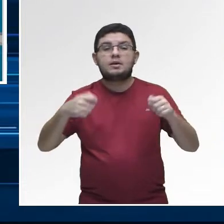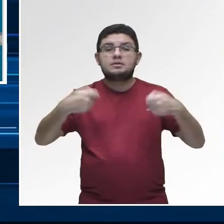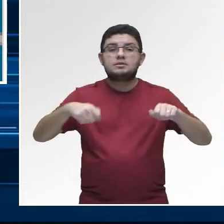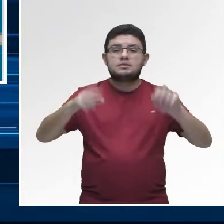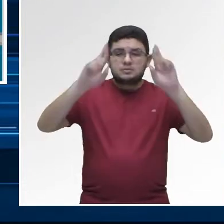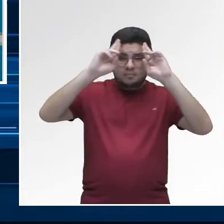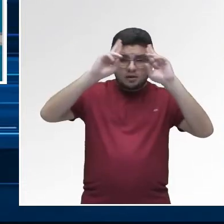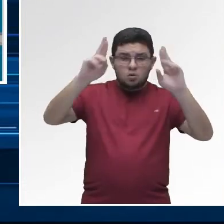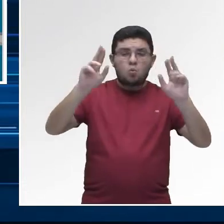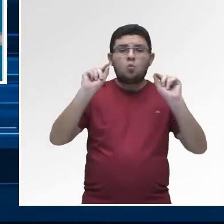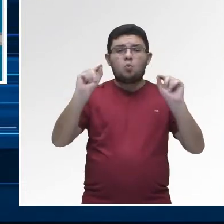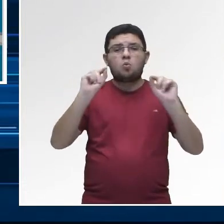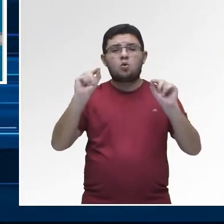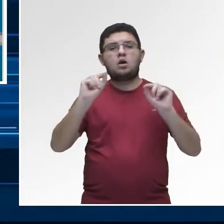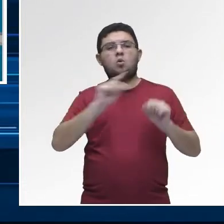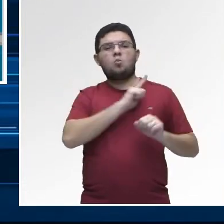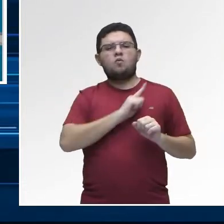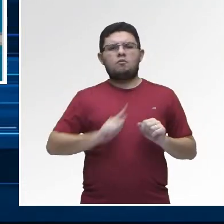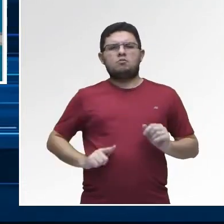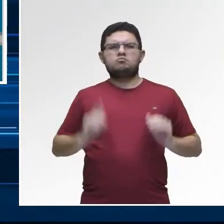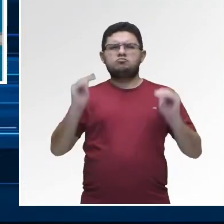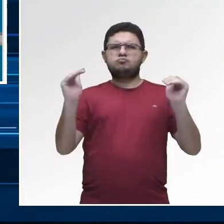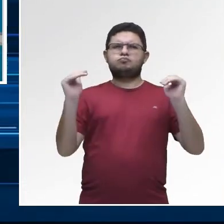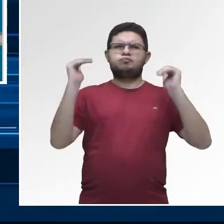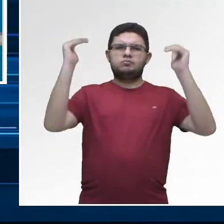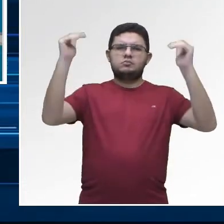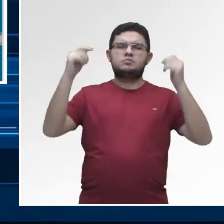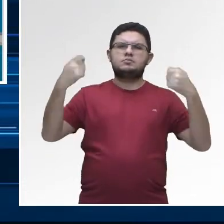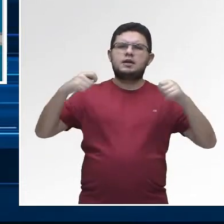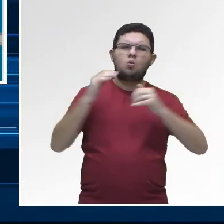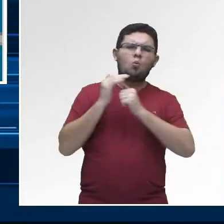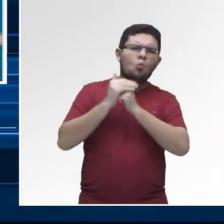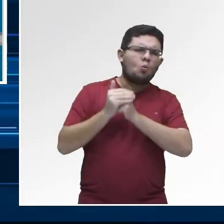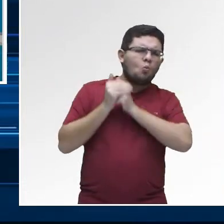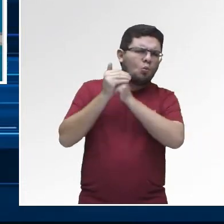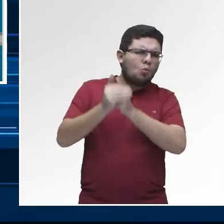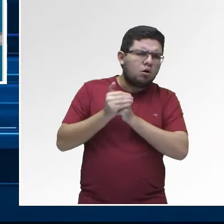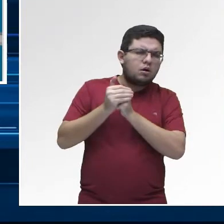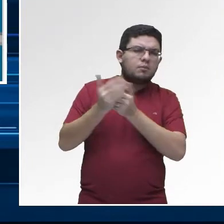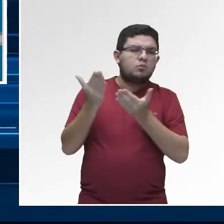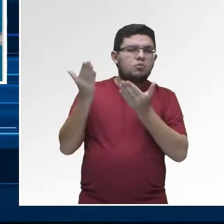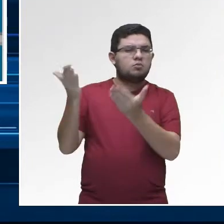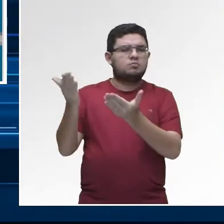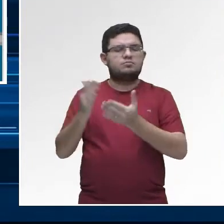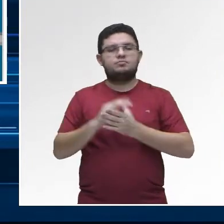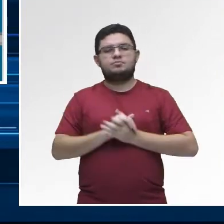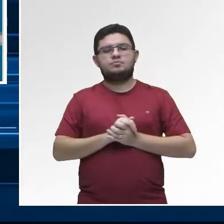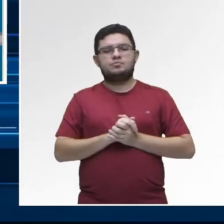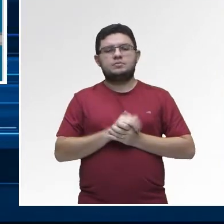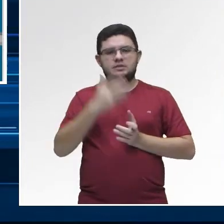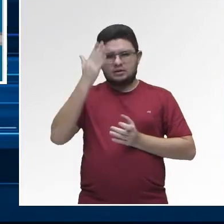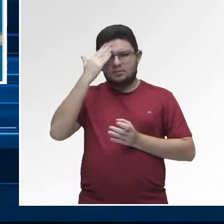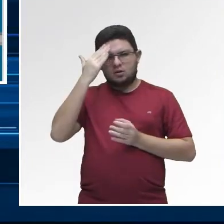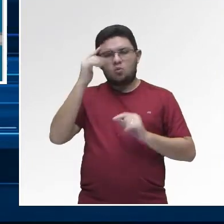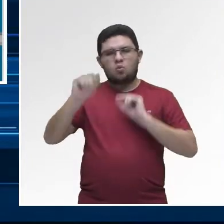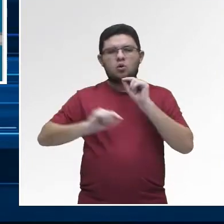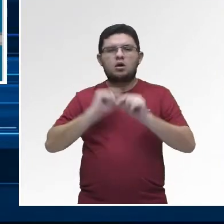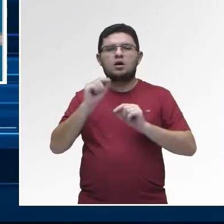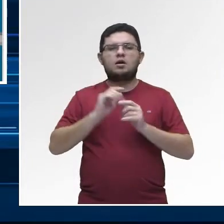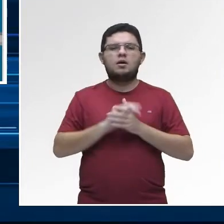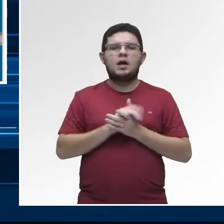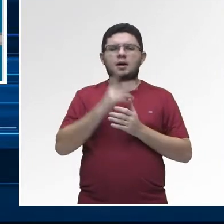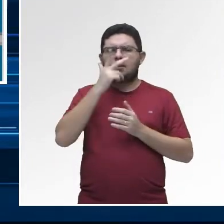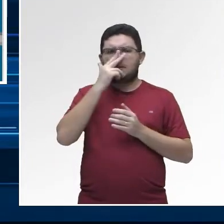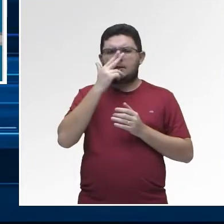nossos governantes, nós temos que orar por eles. Sabia disso? Parece que até um governo aqui